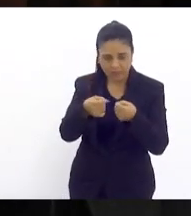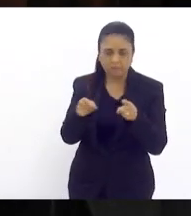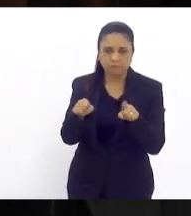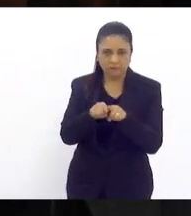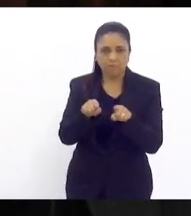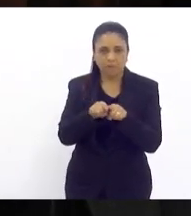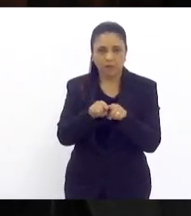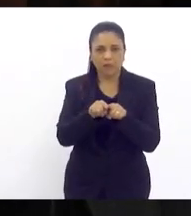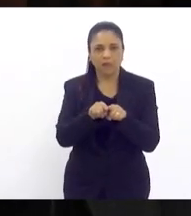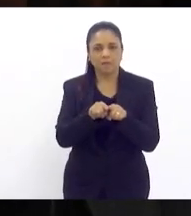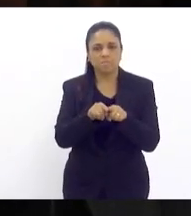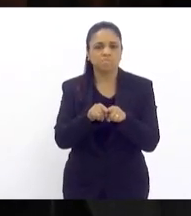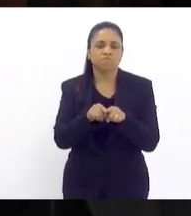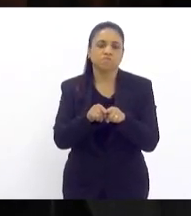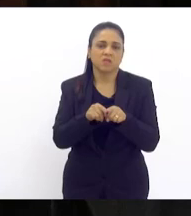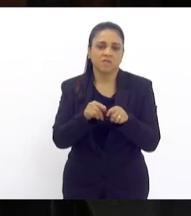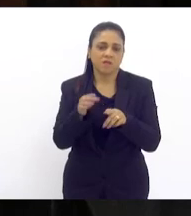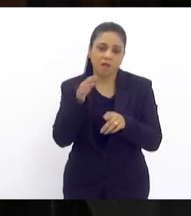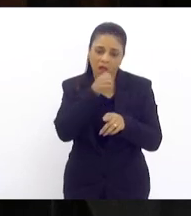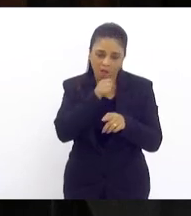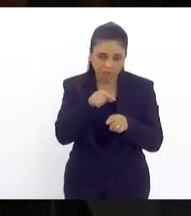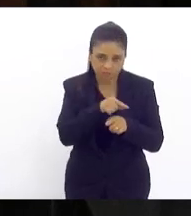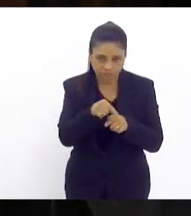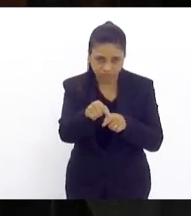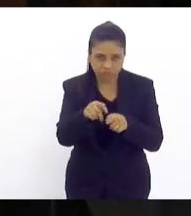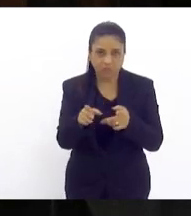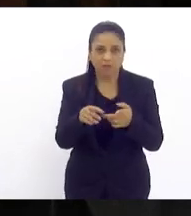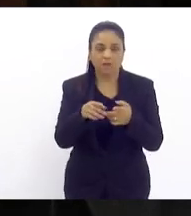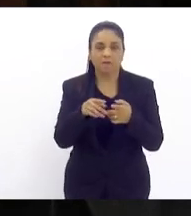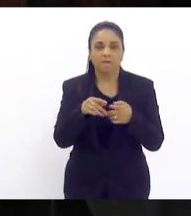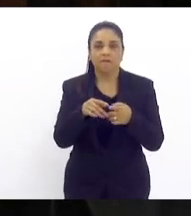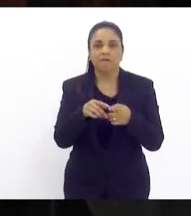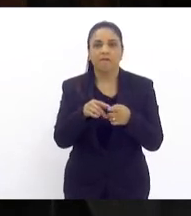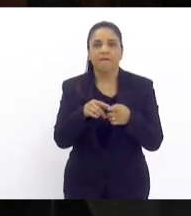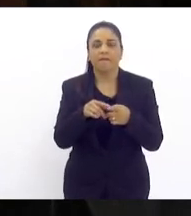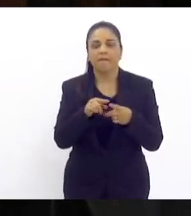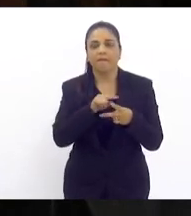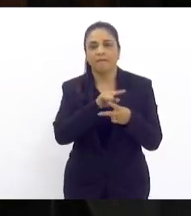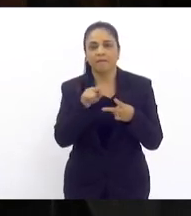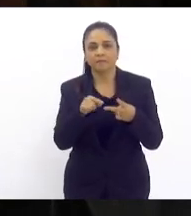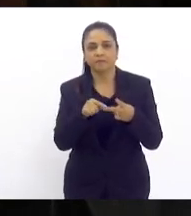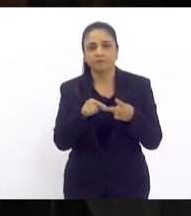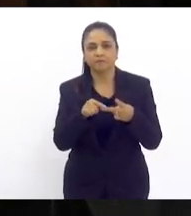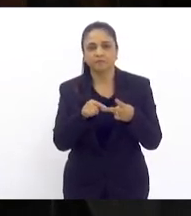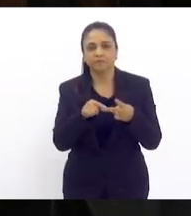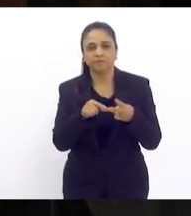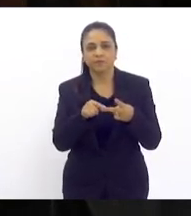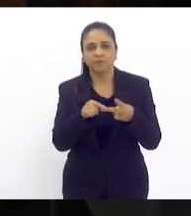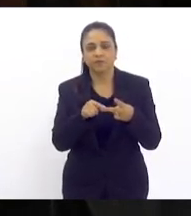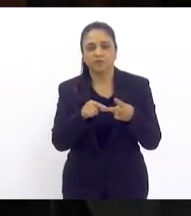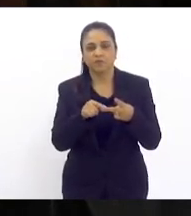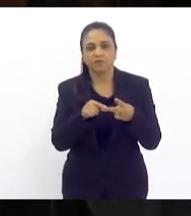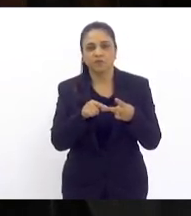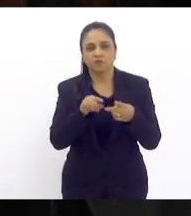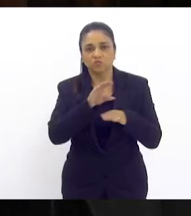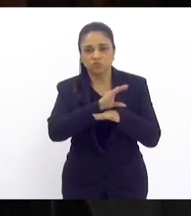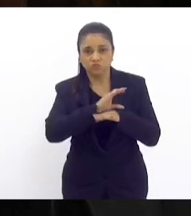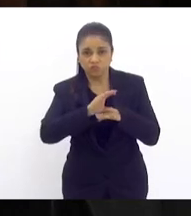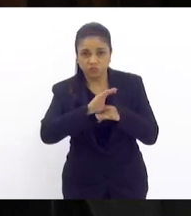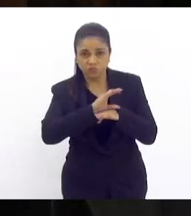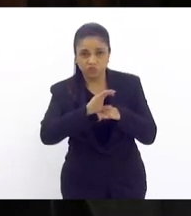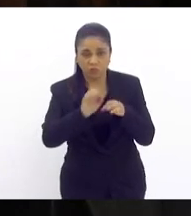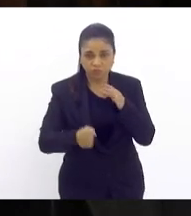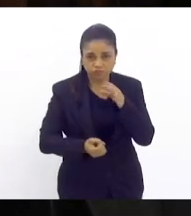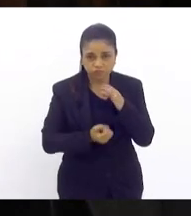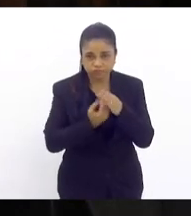dentro em breve que é uma questão das os Fundos setoriais os Fundos temáticos